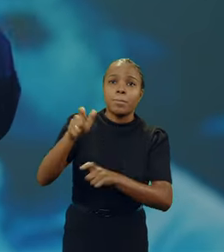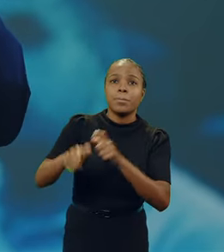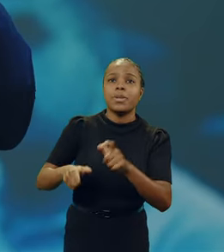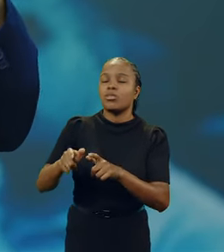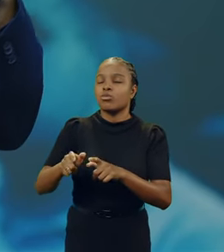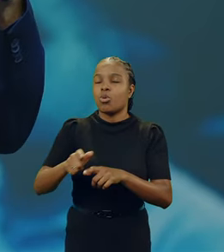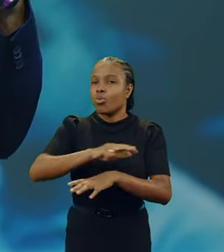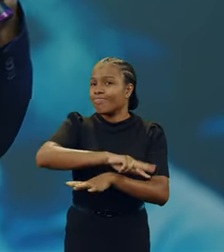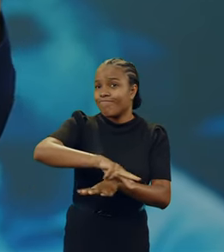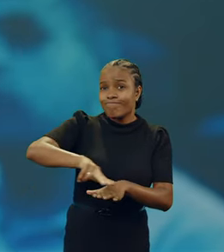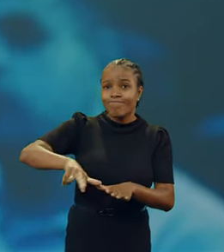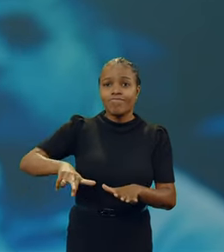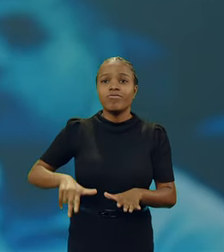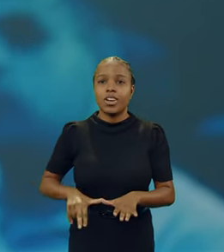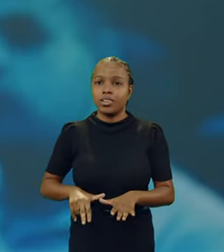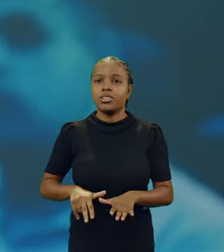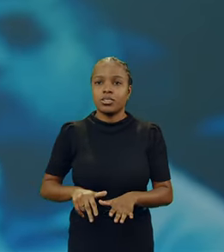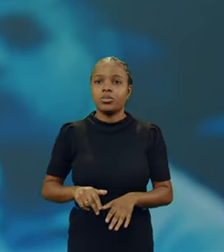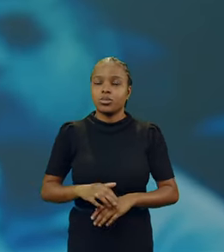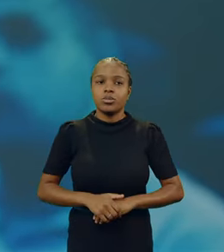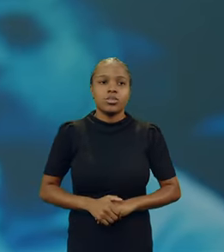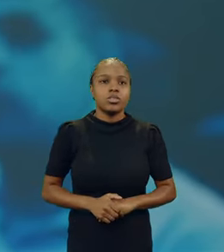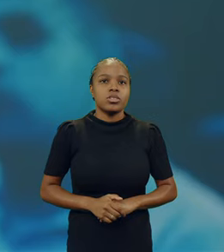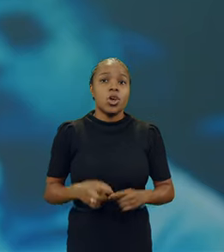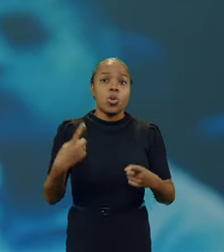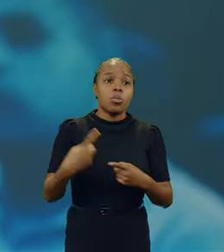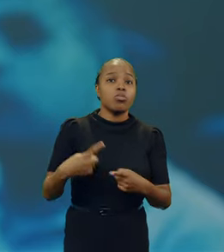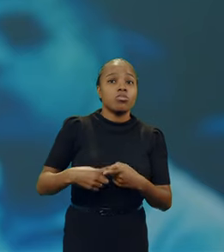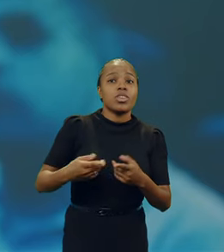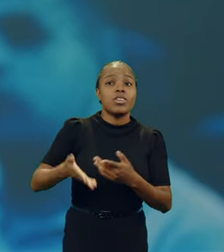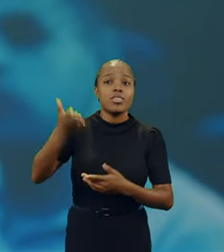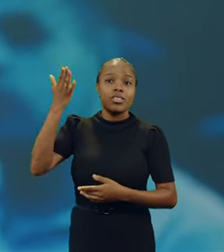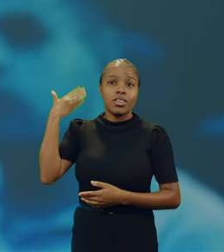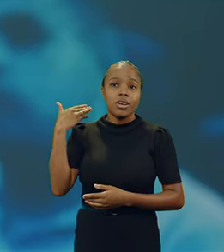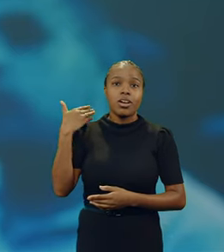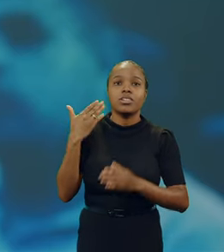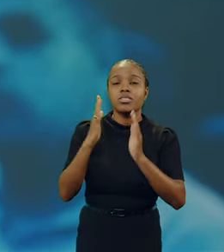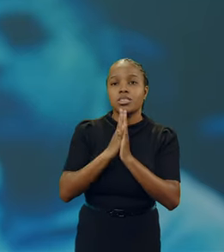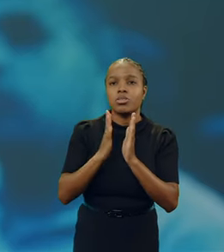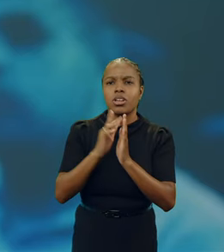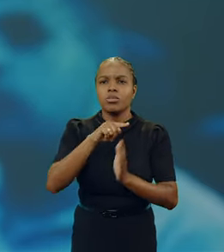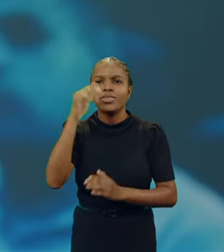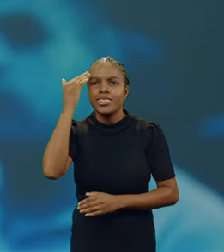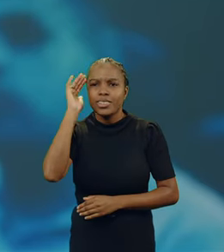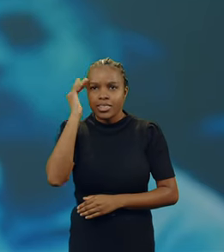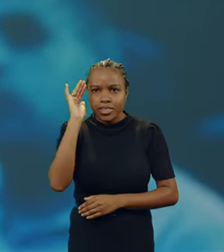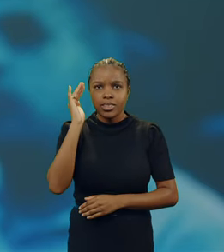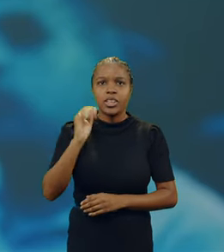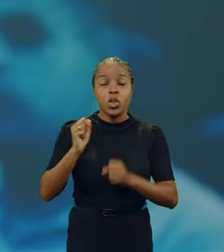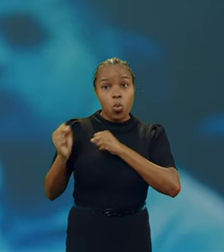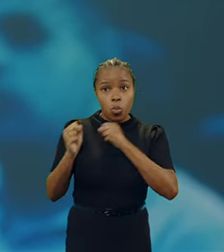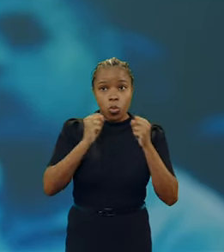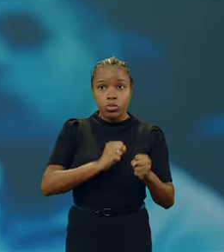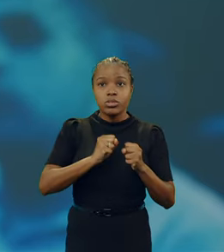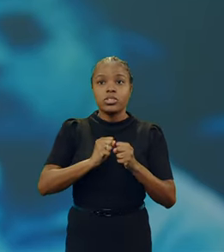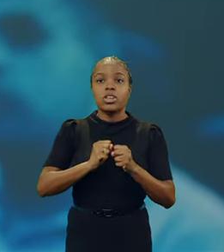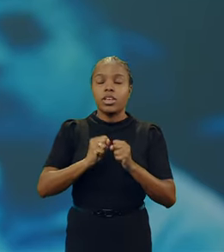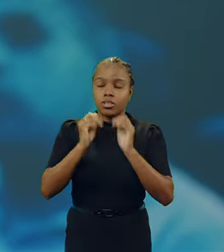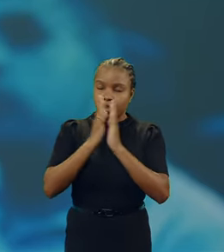enfim, milhares de casos. Por que que antes da oração estou tratando isso? Para você entender o poder da